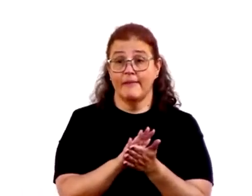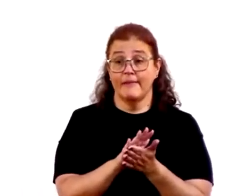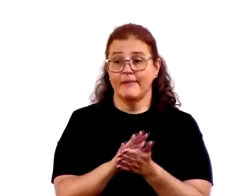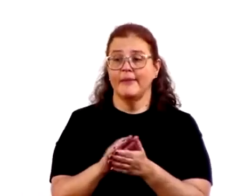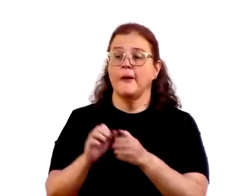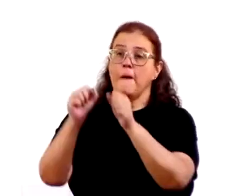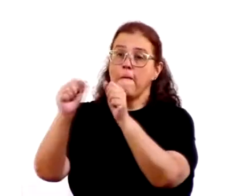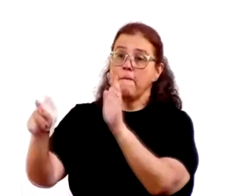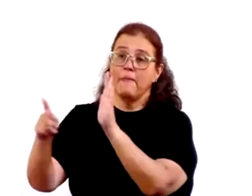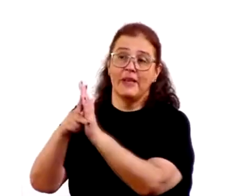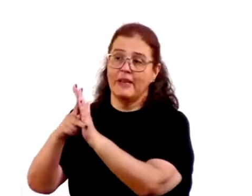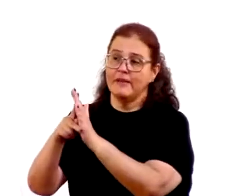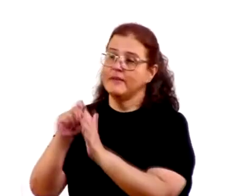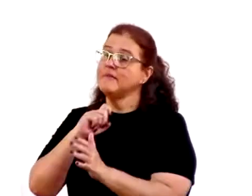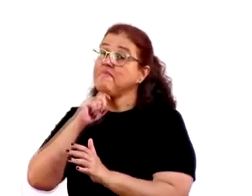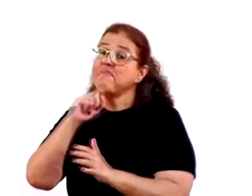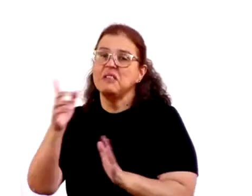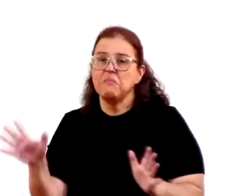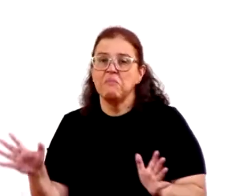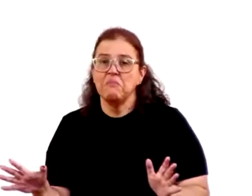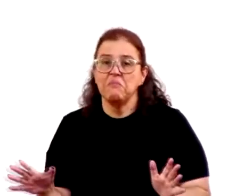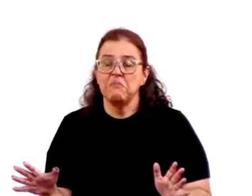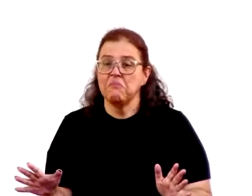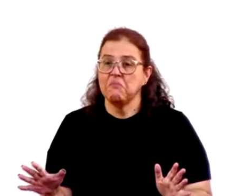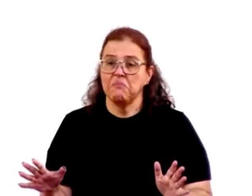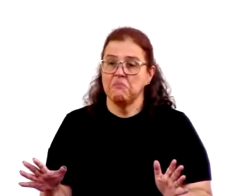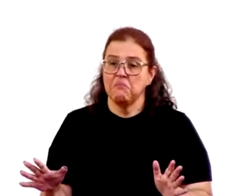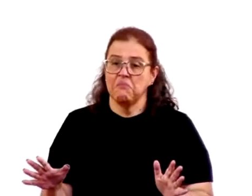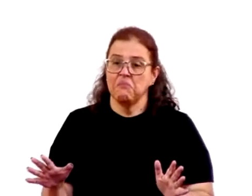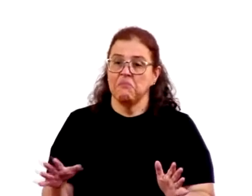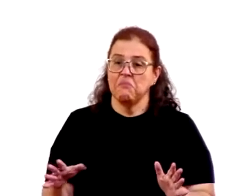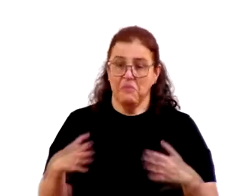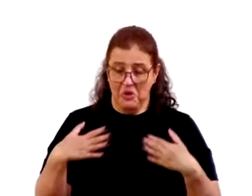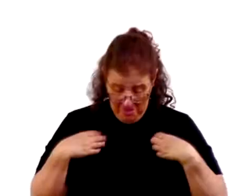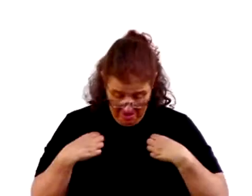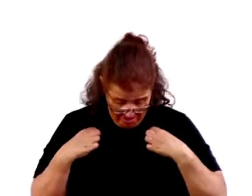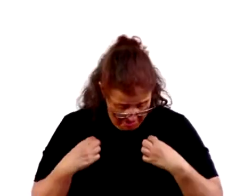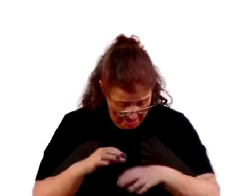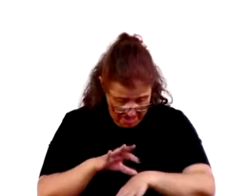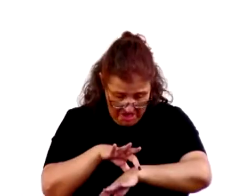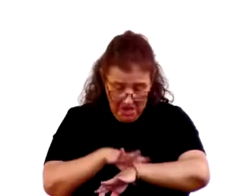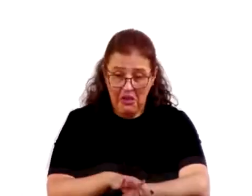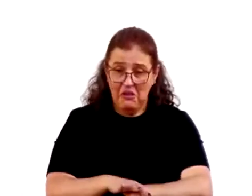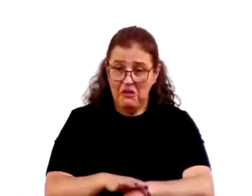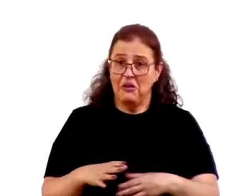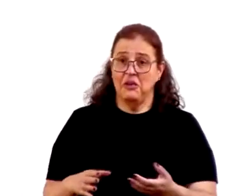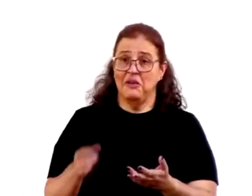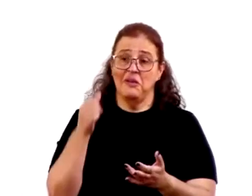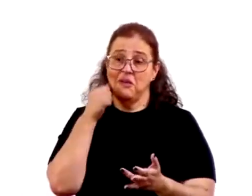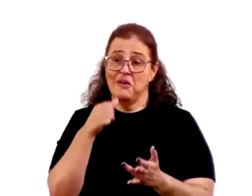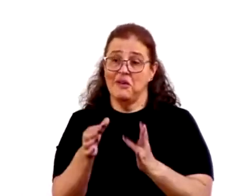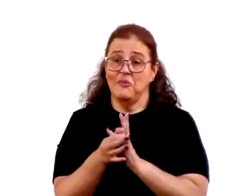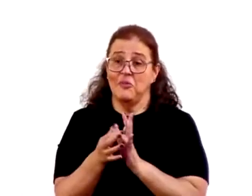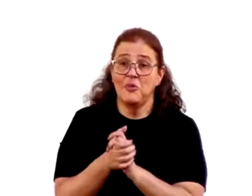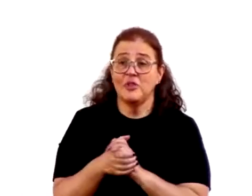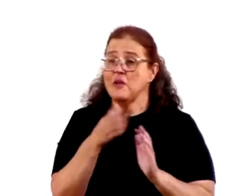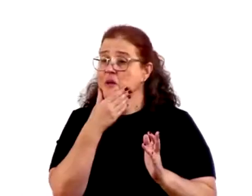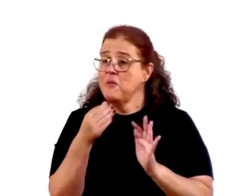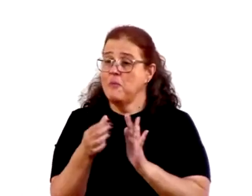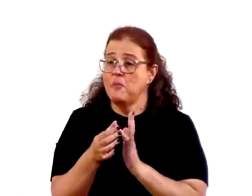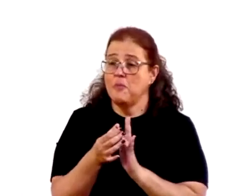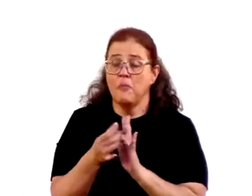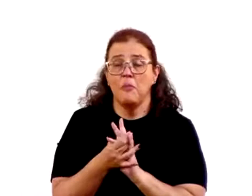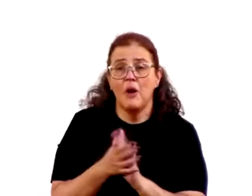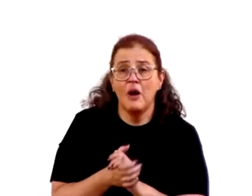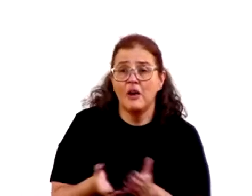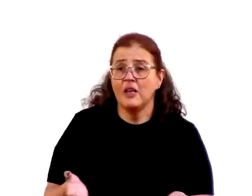a Deus. Minha vida, minha roupa, meu relógio, minha esposa, meu marido, meu filho, minha